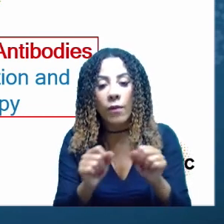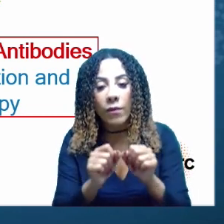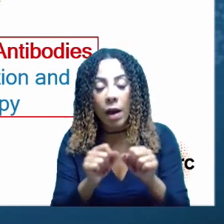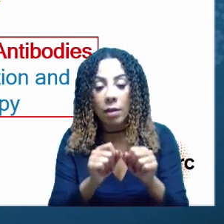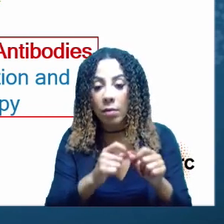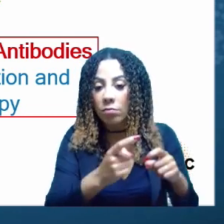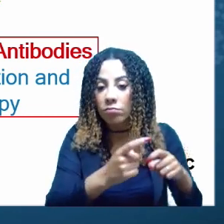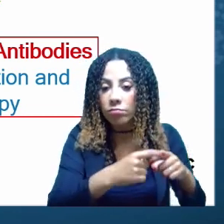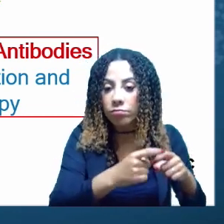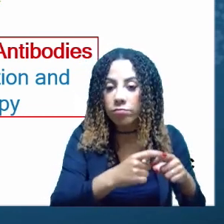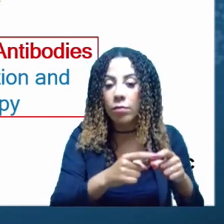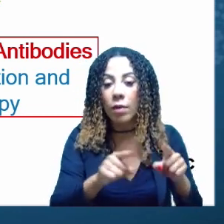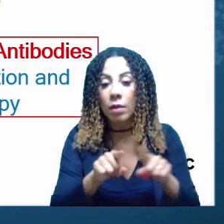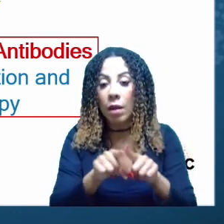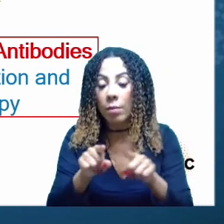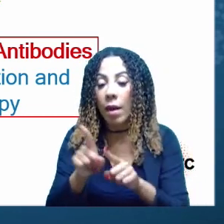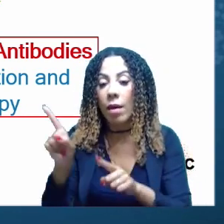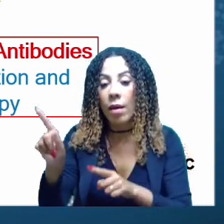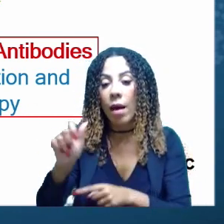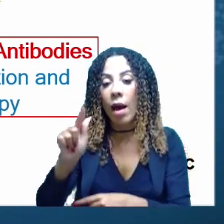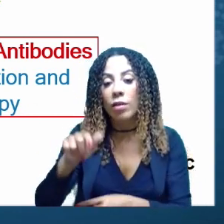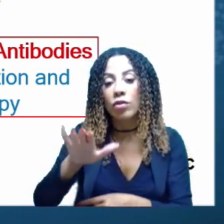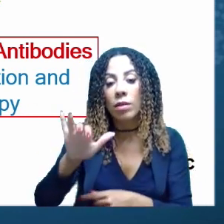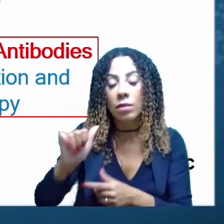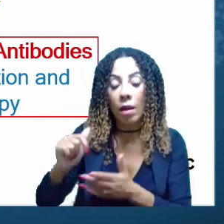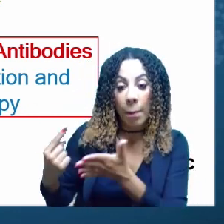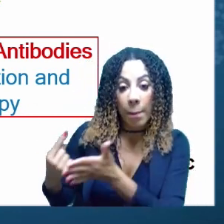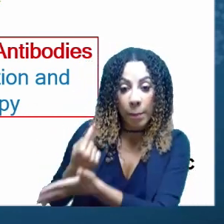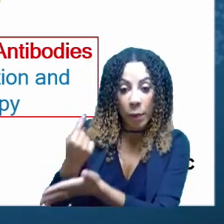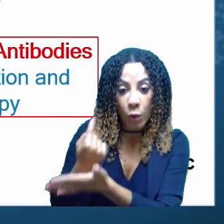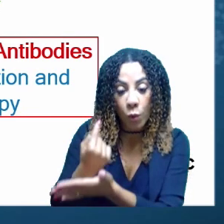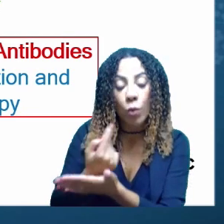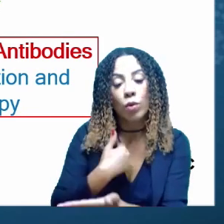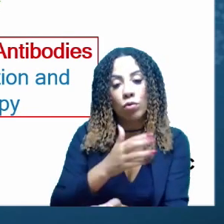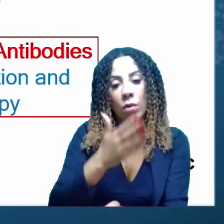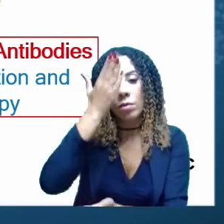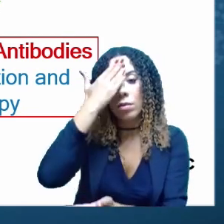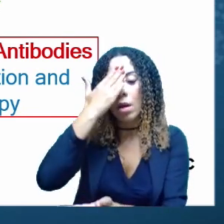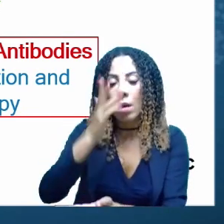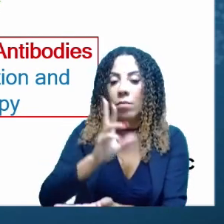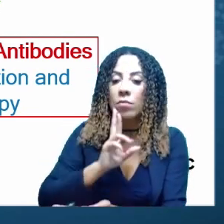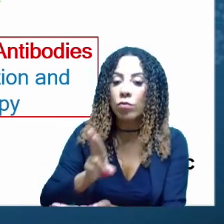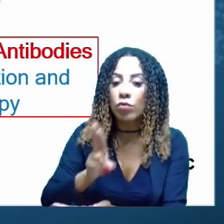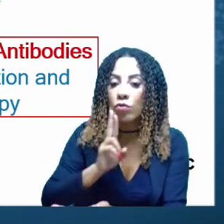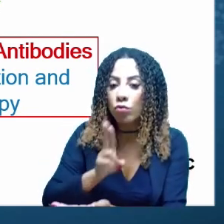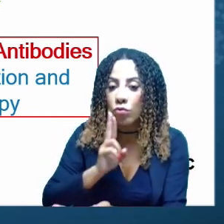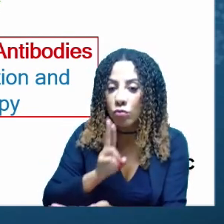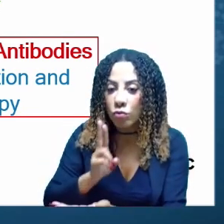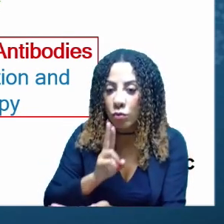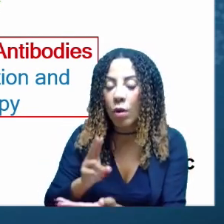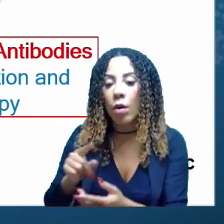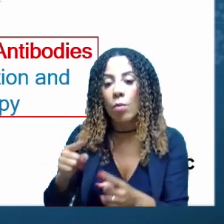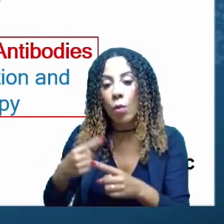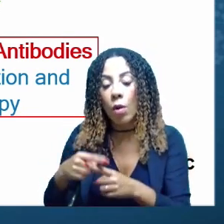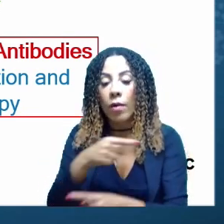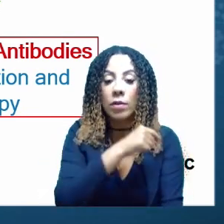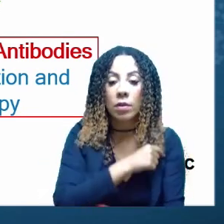respondidas para as agências regulatórias com relação à eficácia, à efetividade, e com esses anticorpos você tem